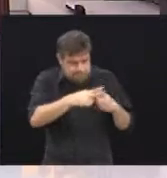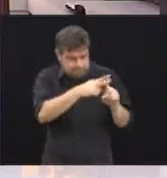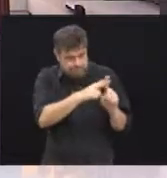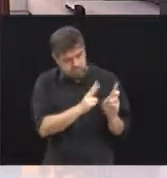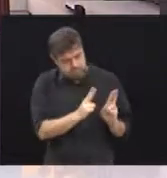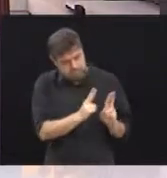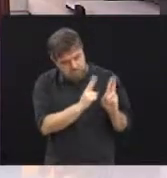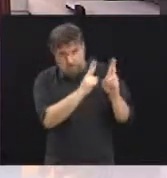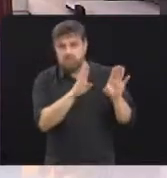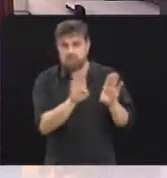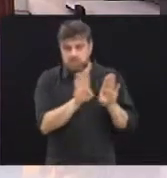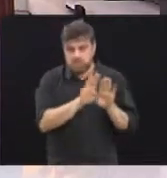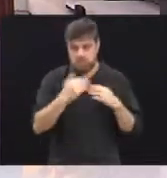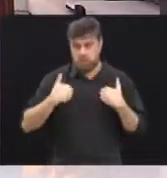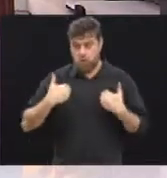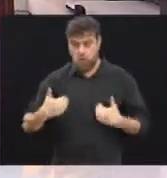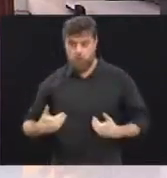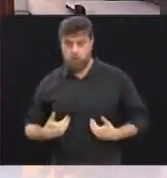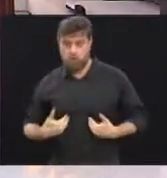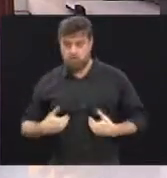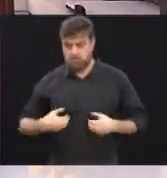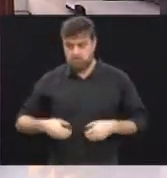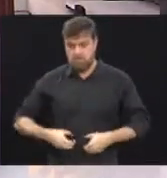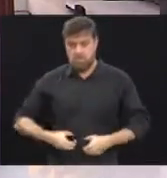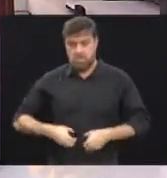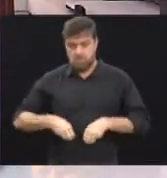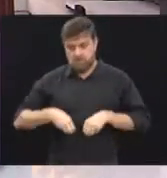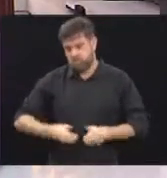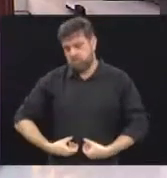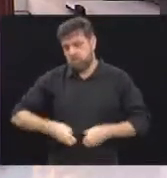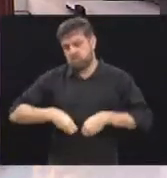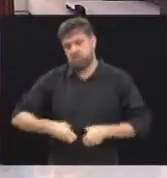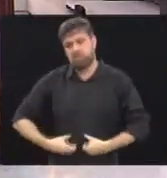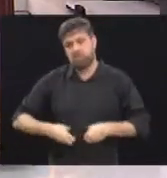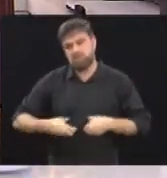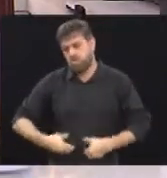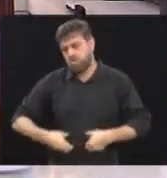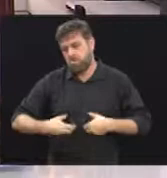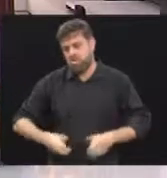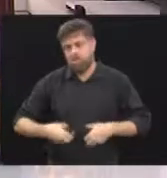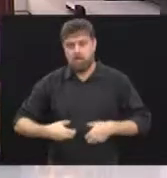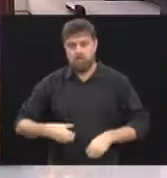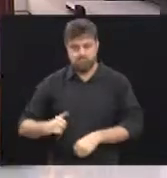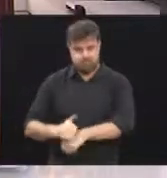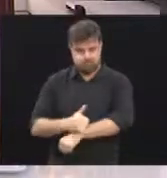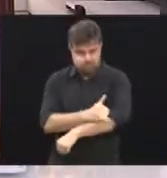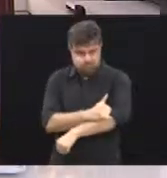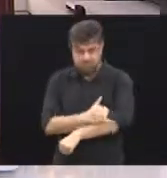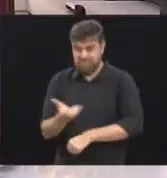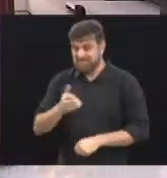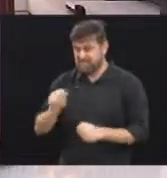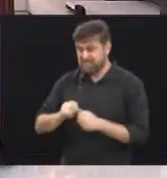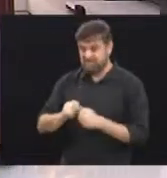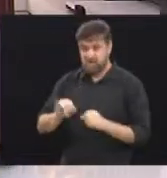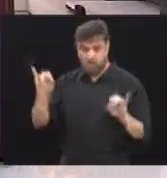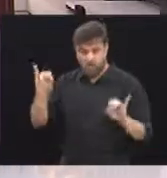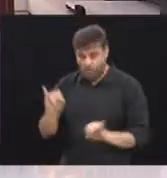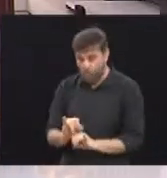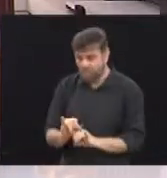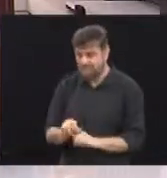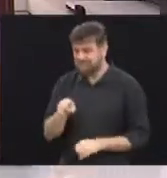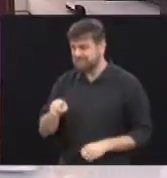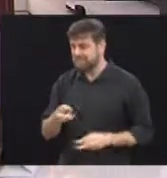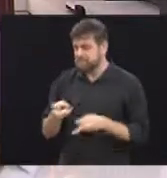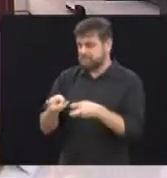Algumas coisas corporais, às vezes a pessoa vem com o abdômen muito com gordura, querendo fazer um tratamento para gordura, mas a gente vê que tem